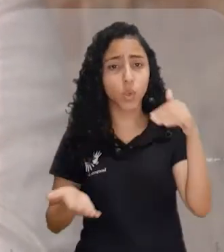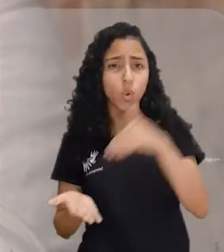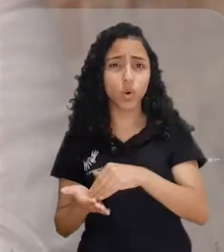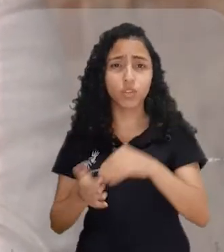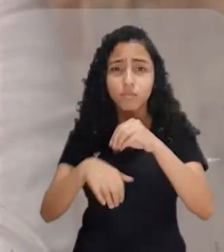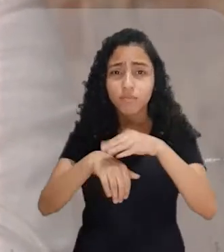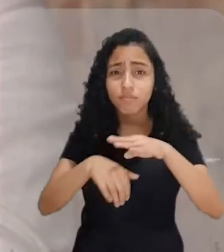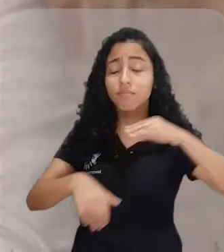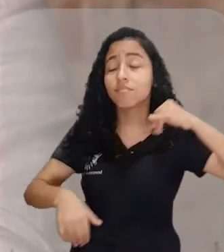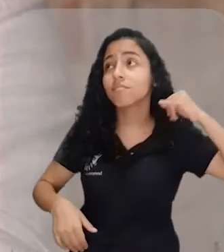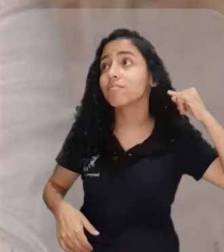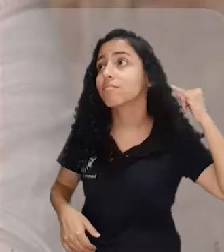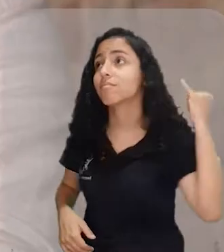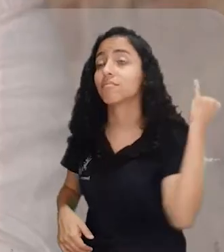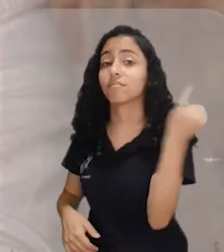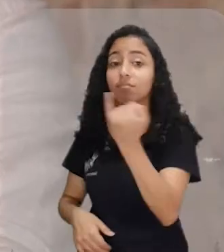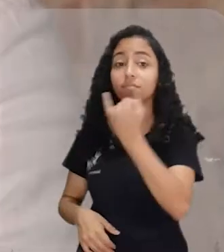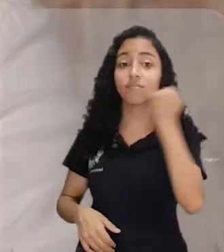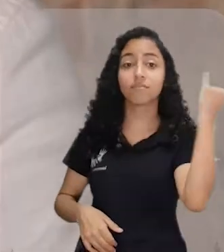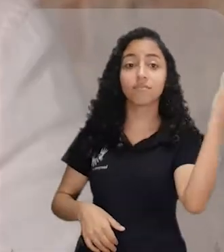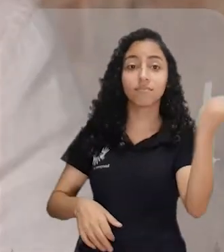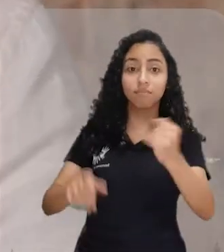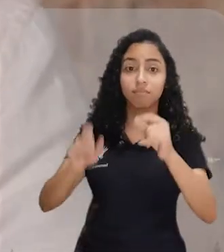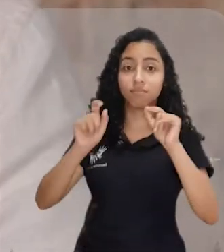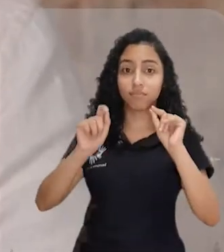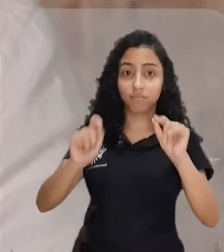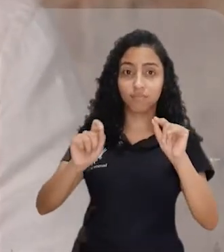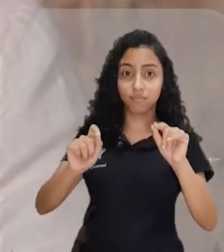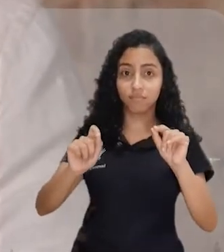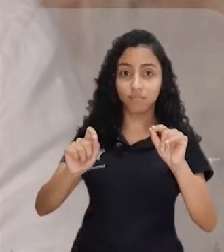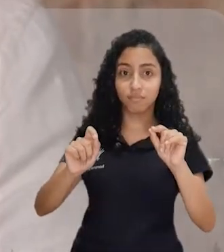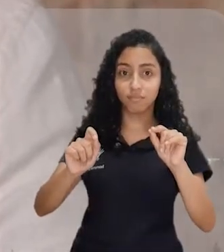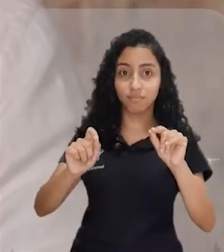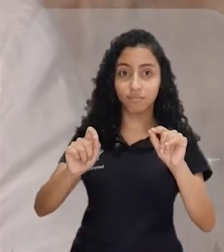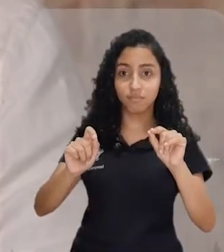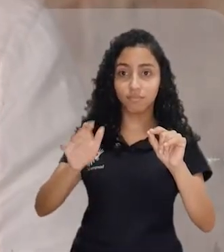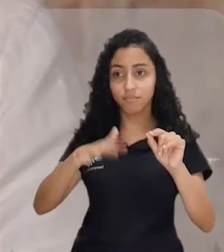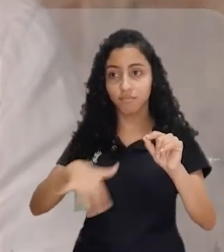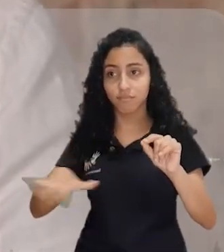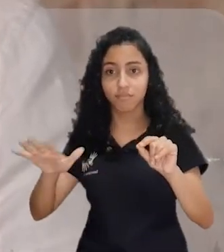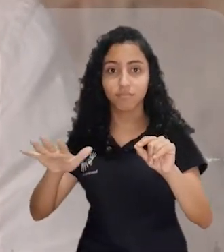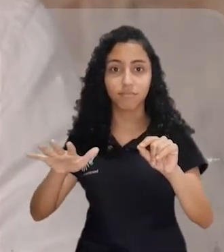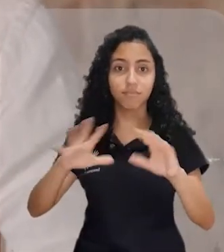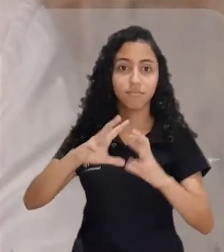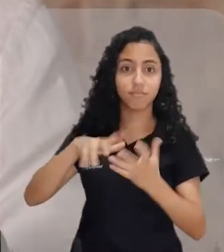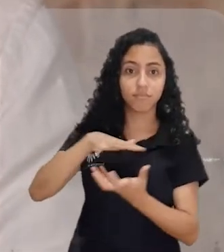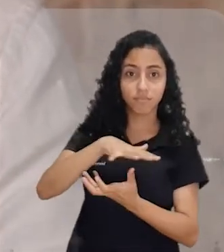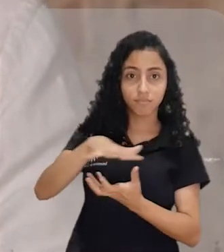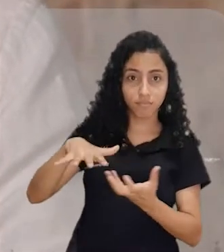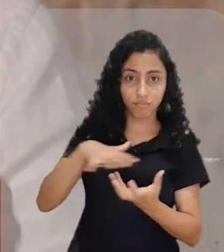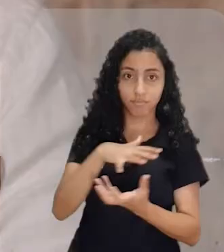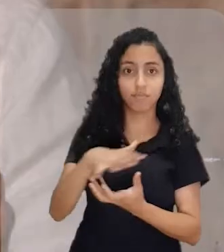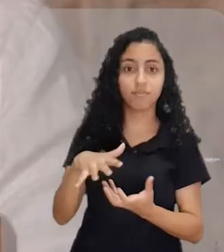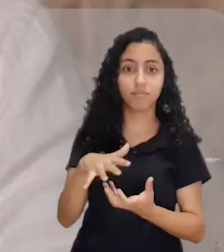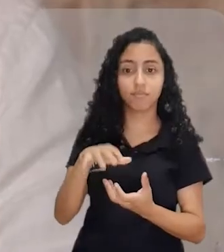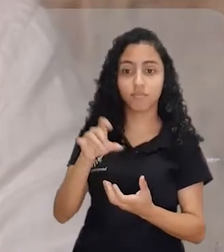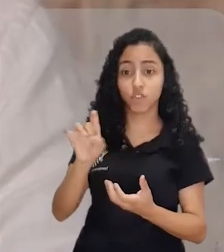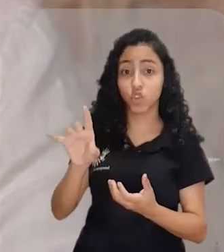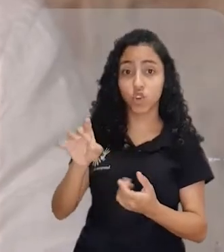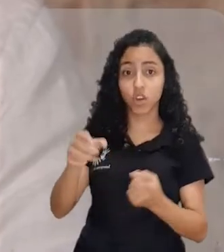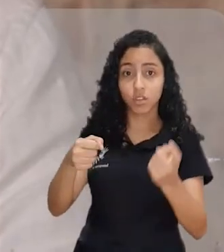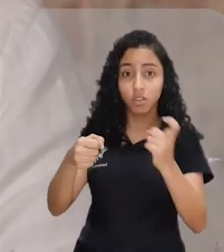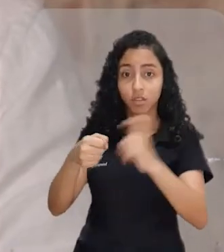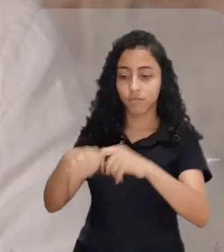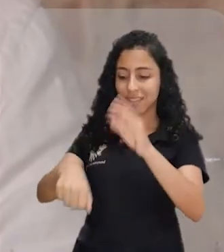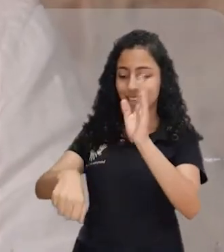que é muito, muito, muito importante. Em nenhuma área, nenhum ecossistema